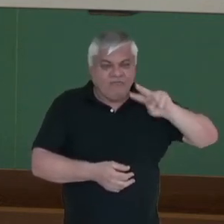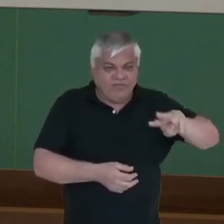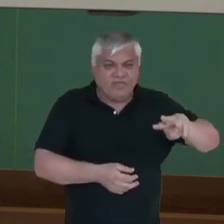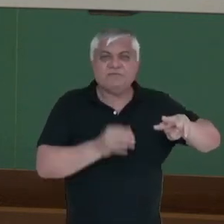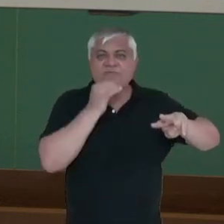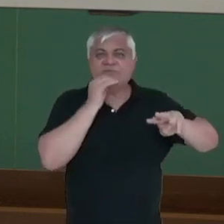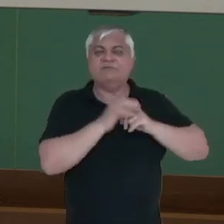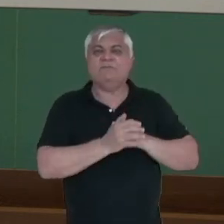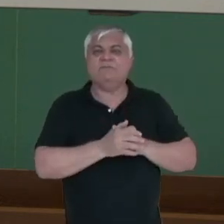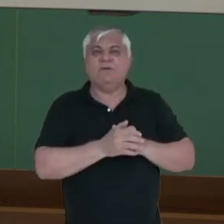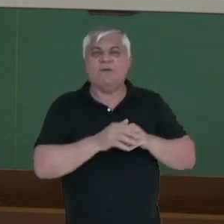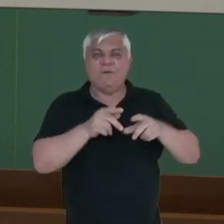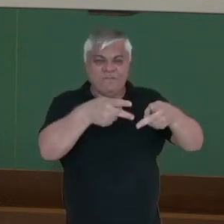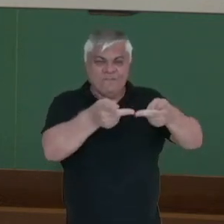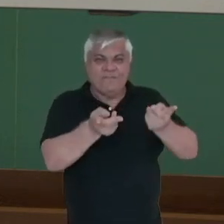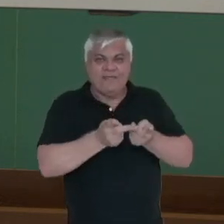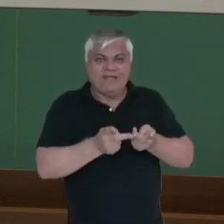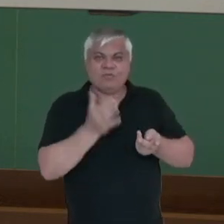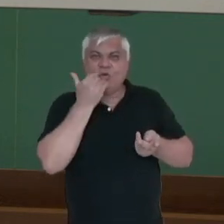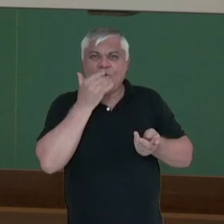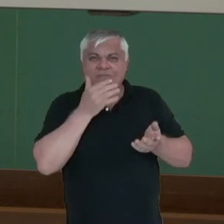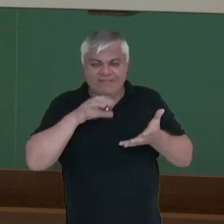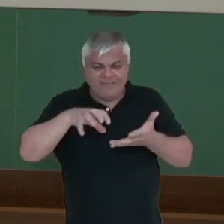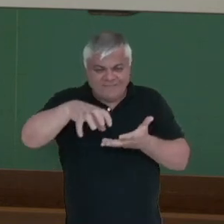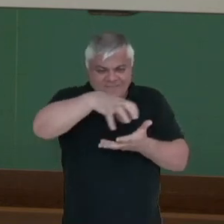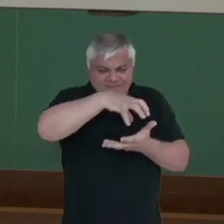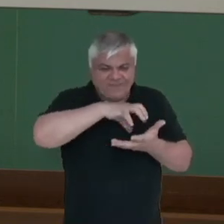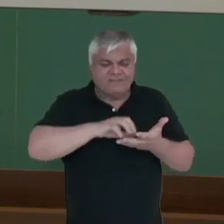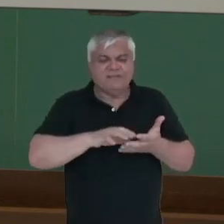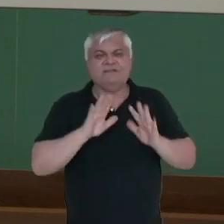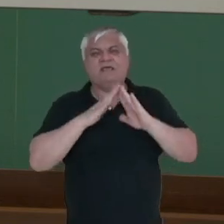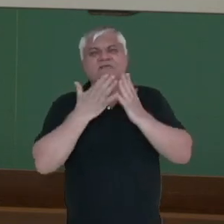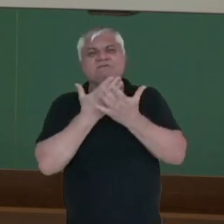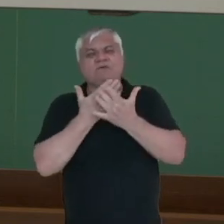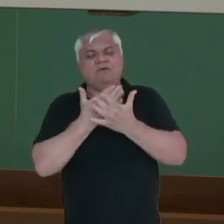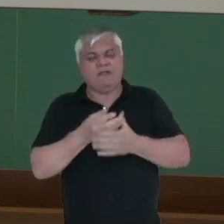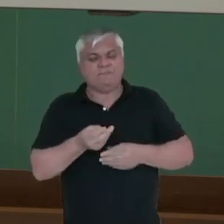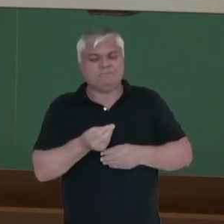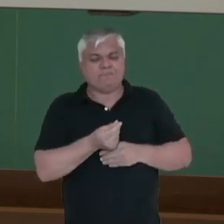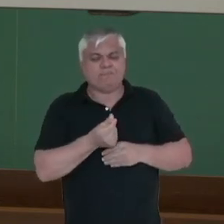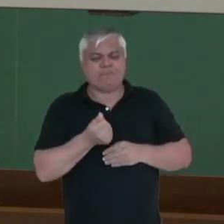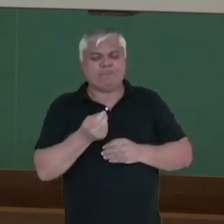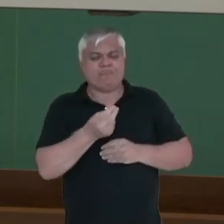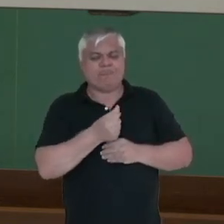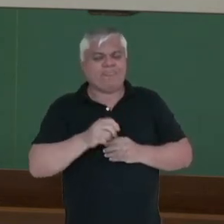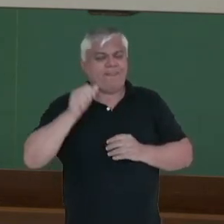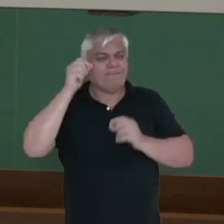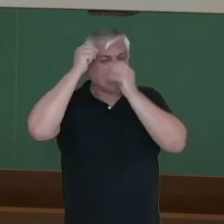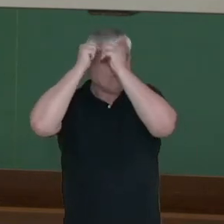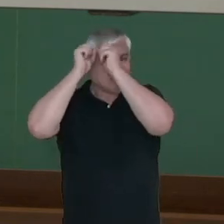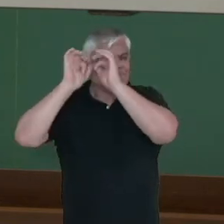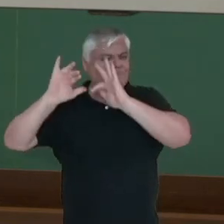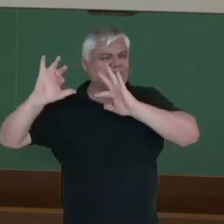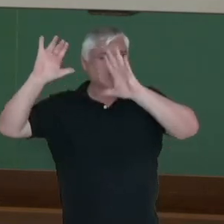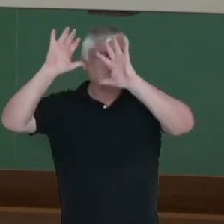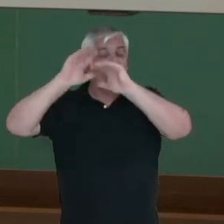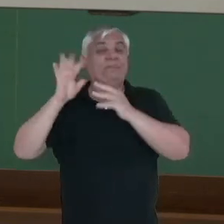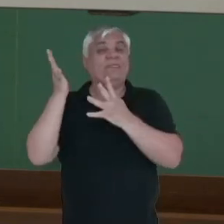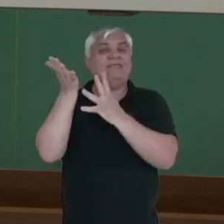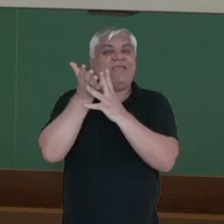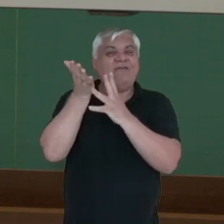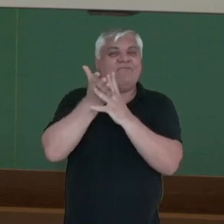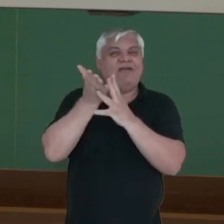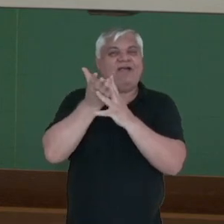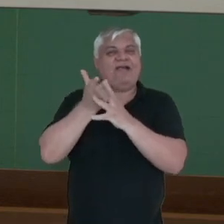Vejo lá o prato de comida da escola, a merendinha da escola, já sou levada a pensar no intervalo, na diversão com os